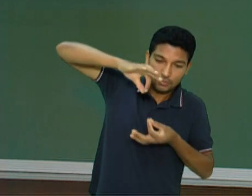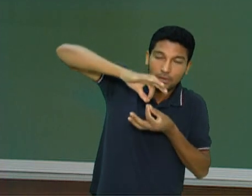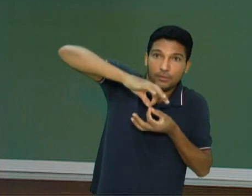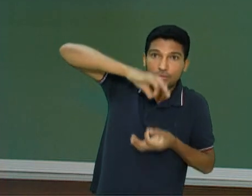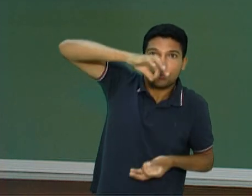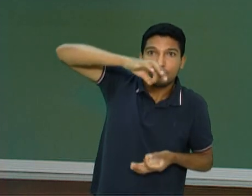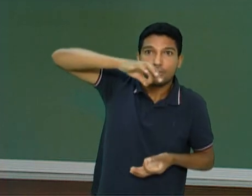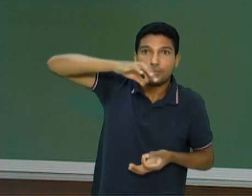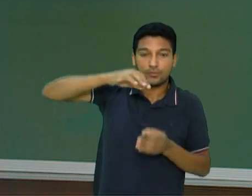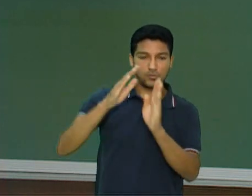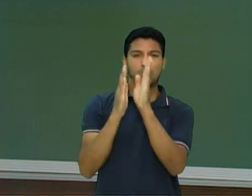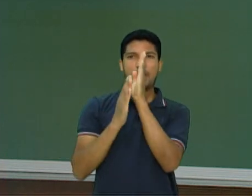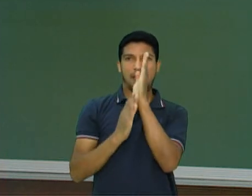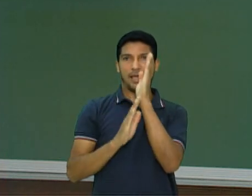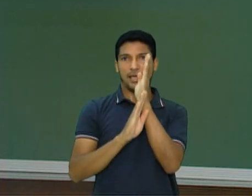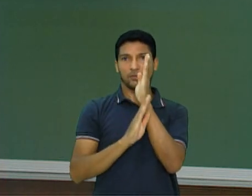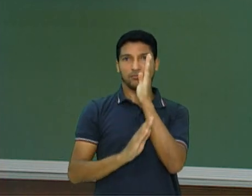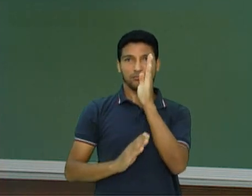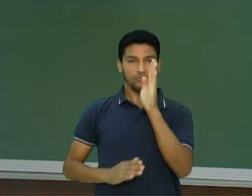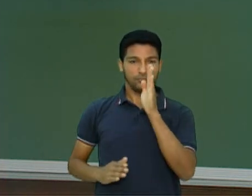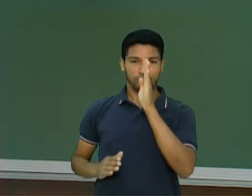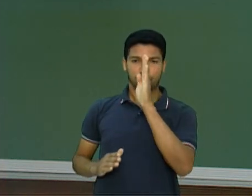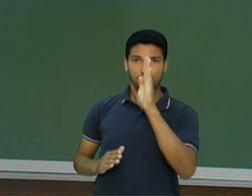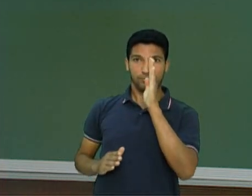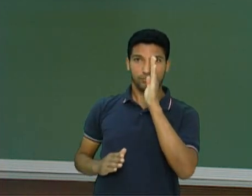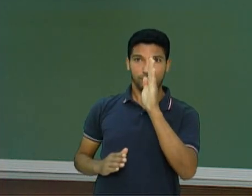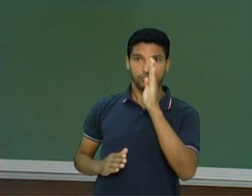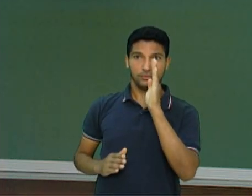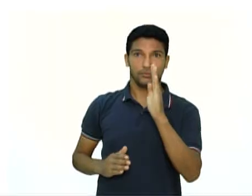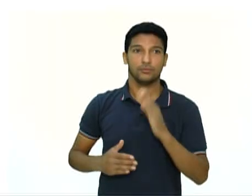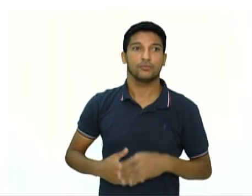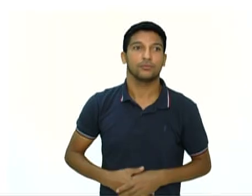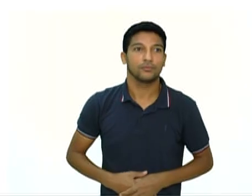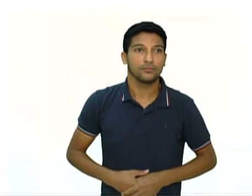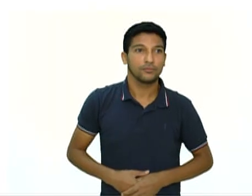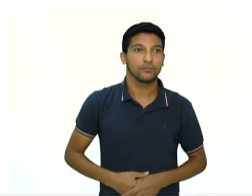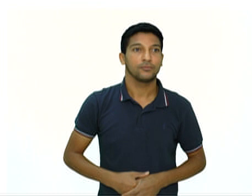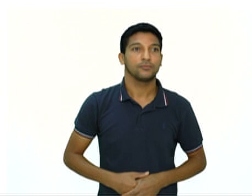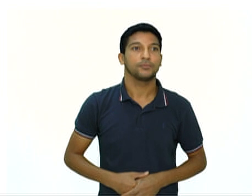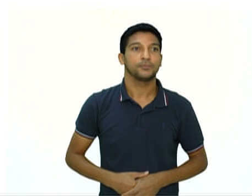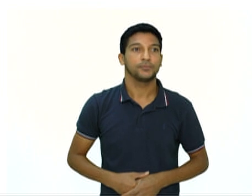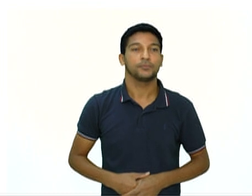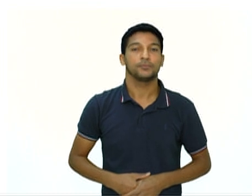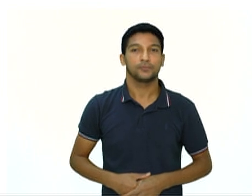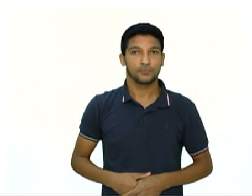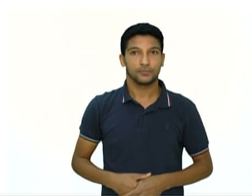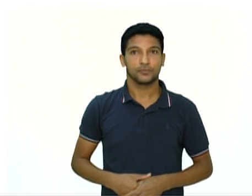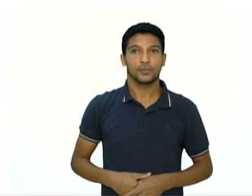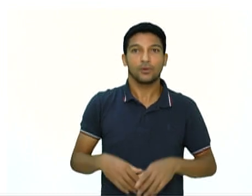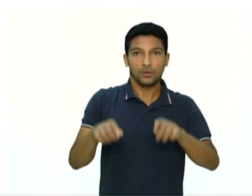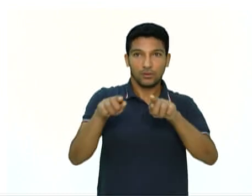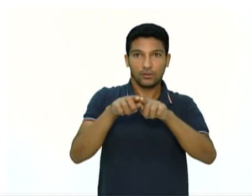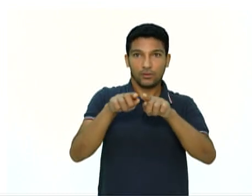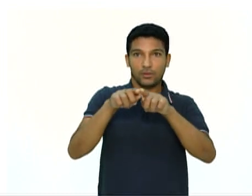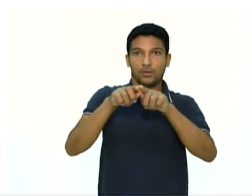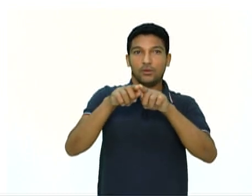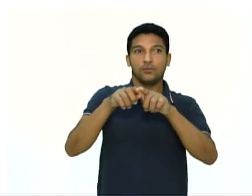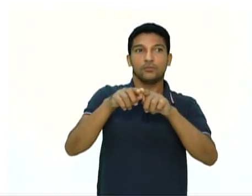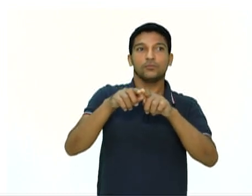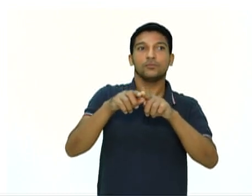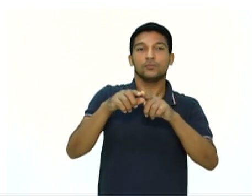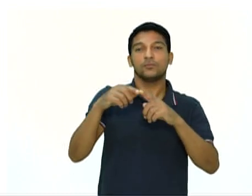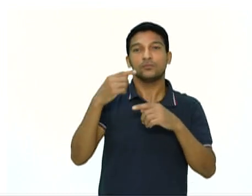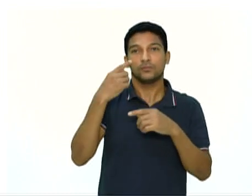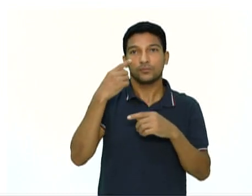Ok. Vamos ao próximo. Acompanhe comigo na leitura. A projeção ortogonal de um ponto sobre um plano